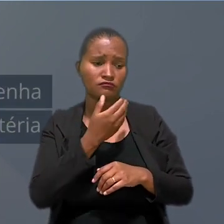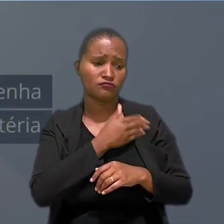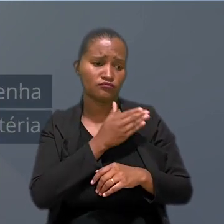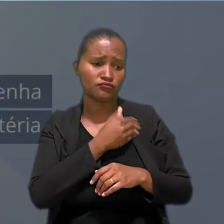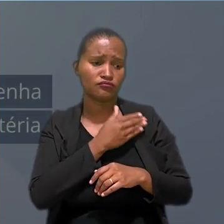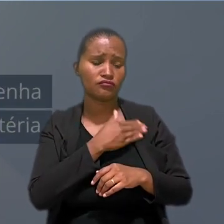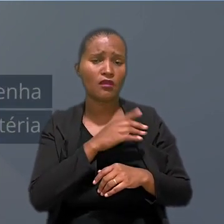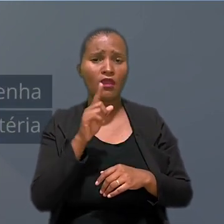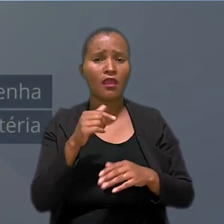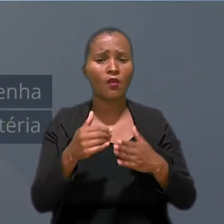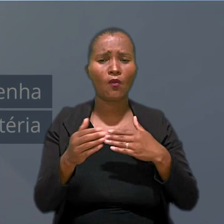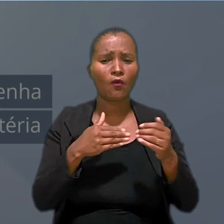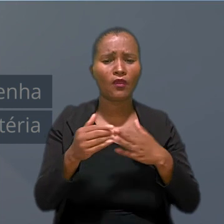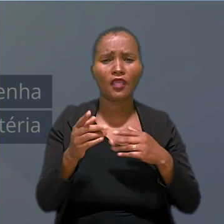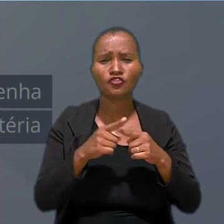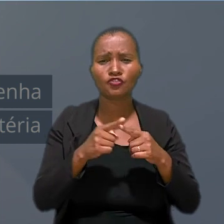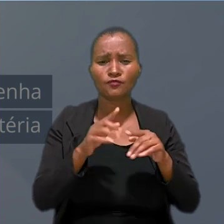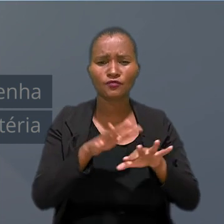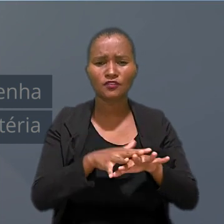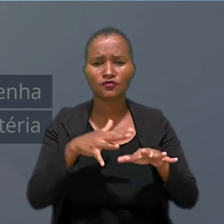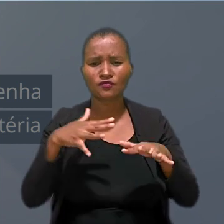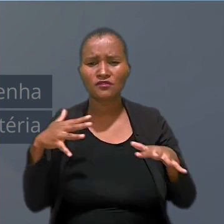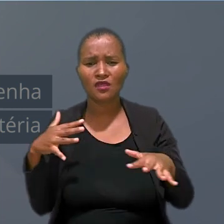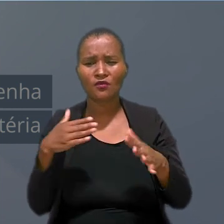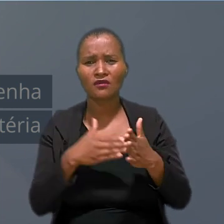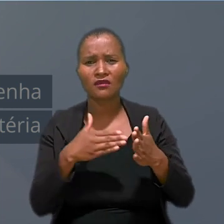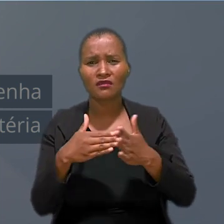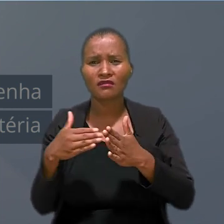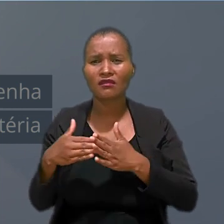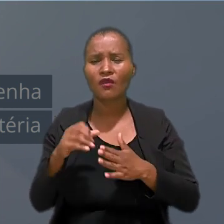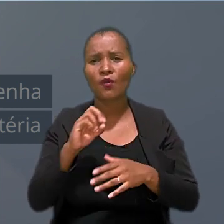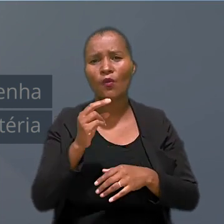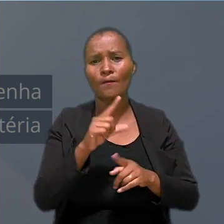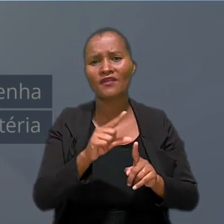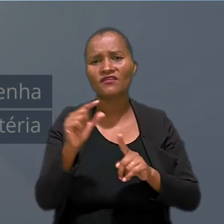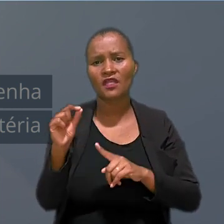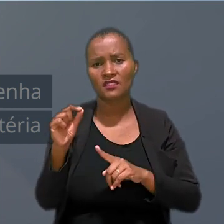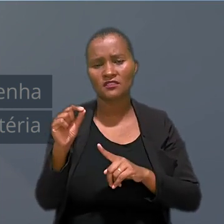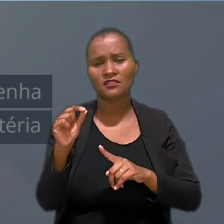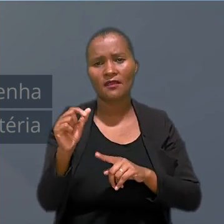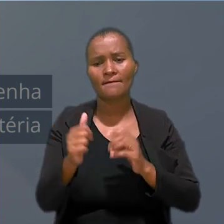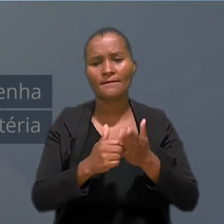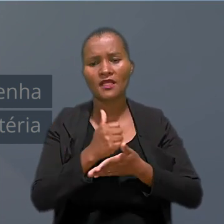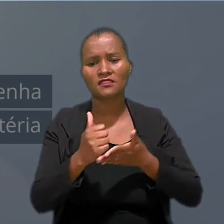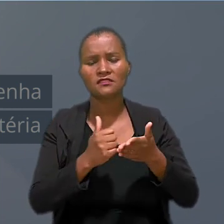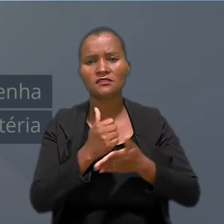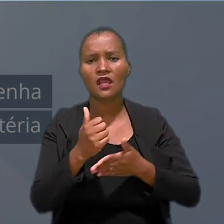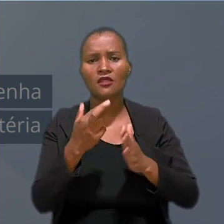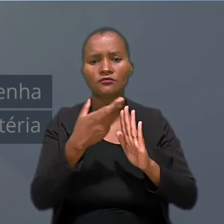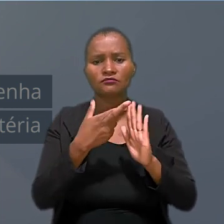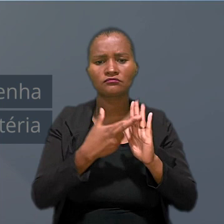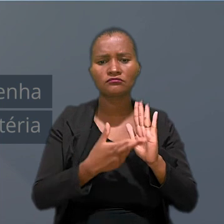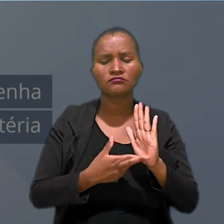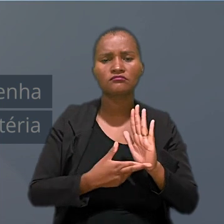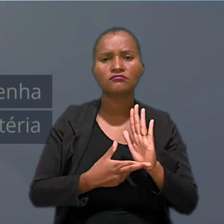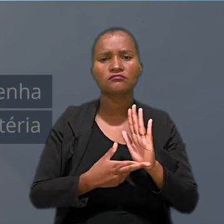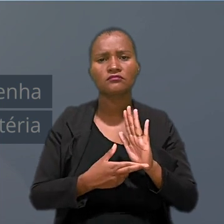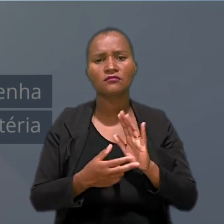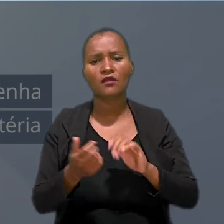por qualquer distinção, exclusão, restrição ou preferência baseada em critério